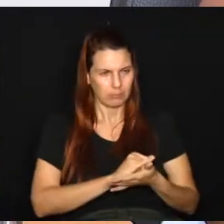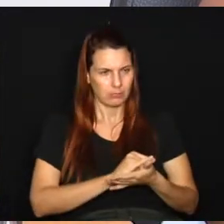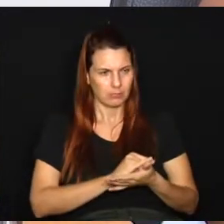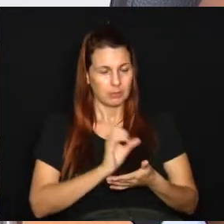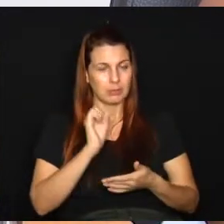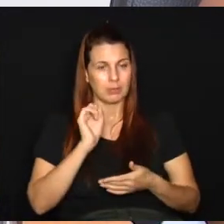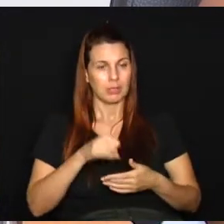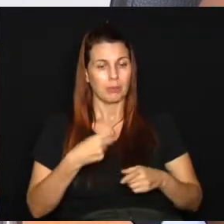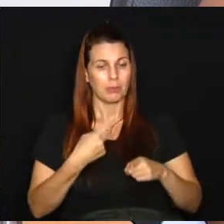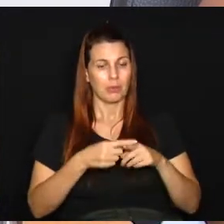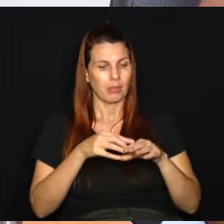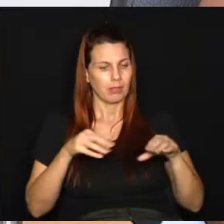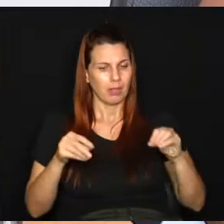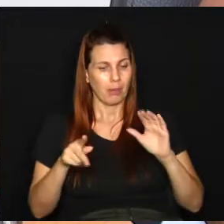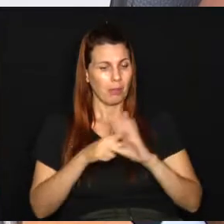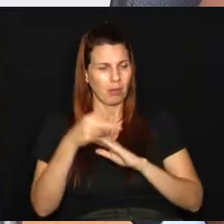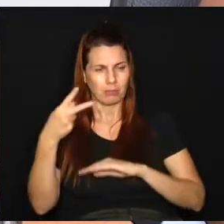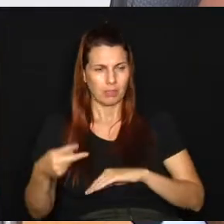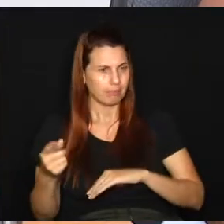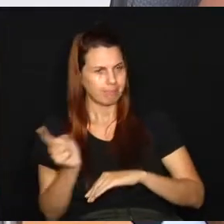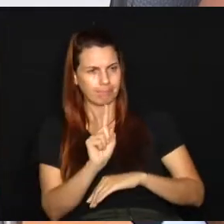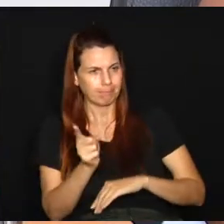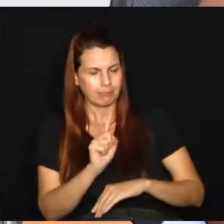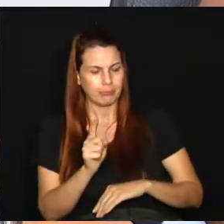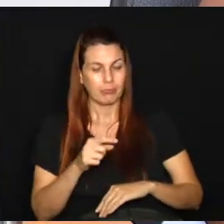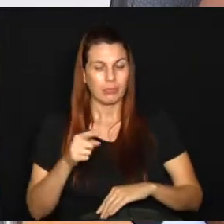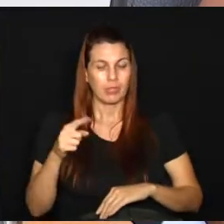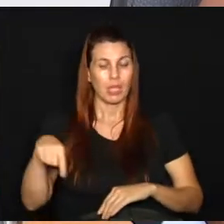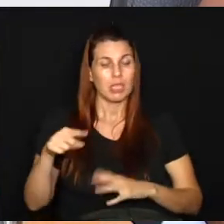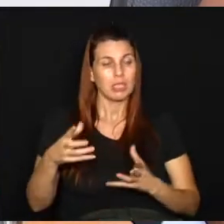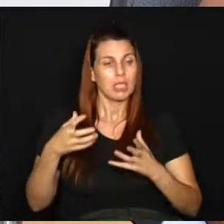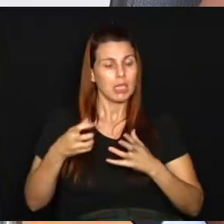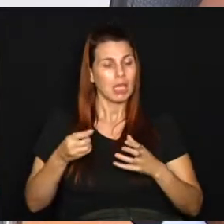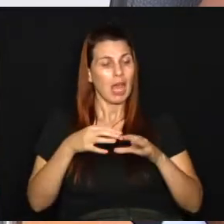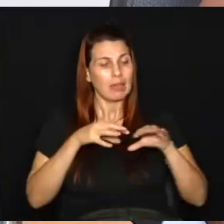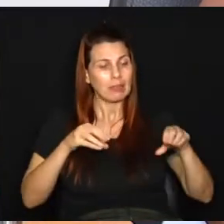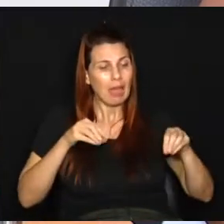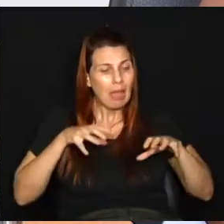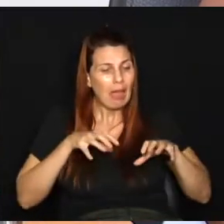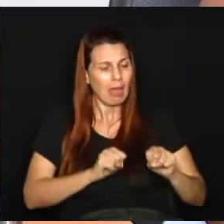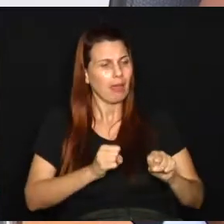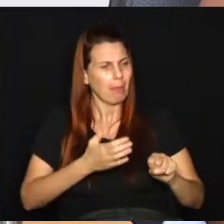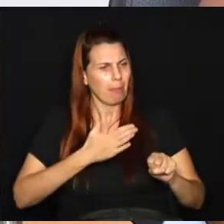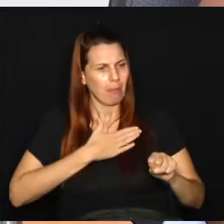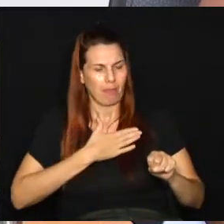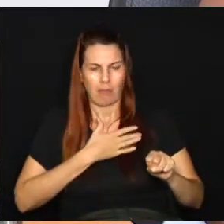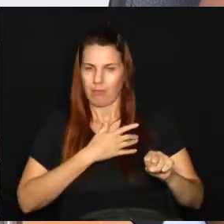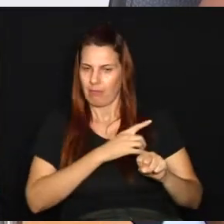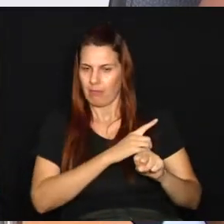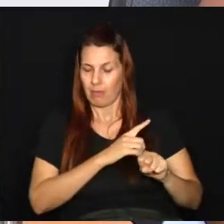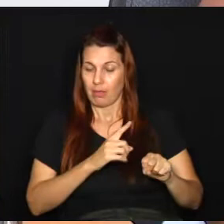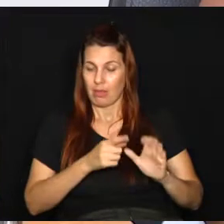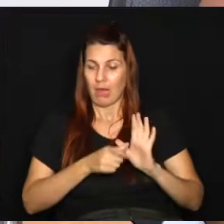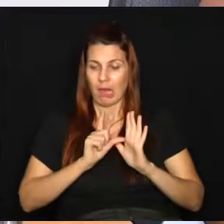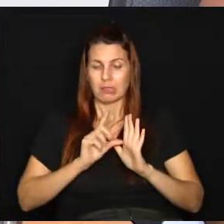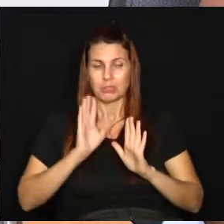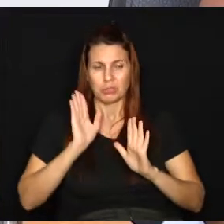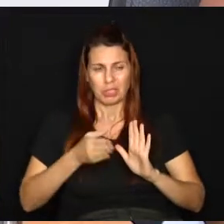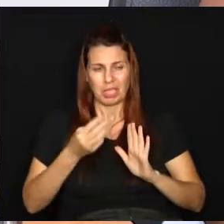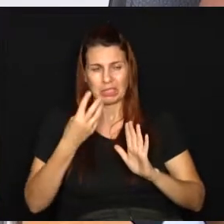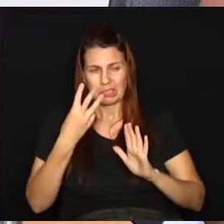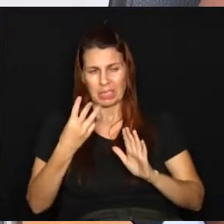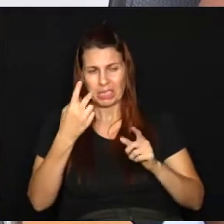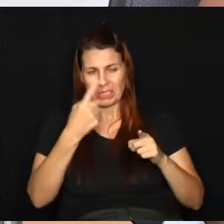Brasil, porque a terra não era deles, e eles queriam tomar no grito de nós, que antes de nós já tinha entrado 3 à